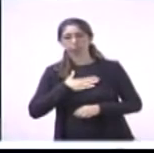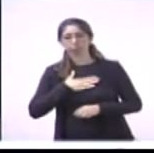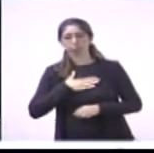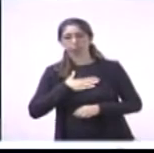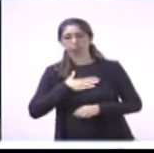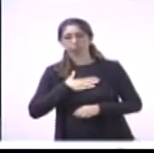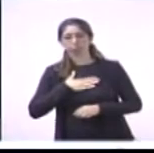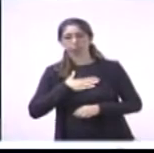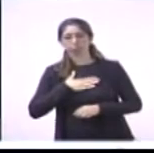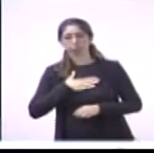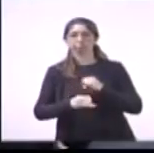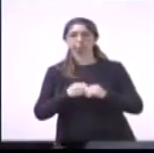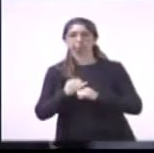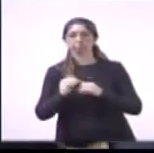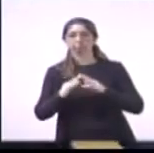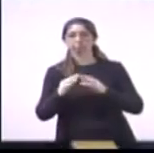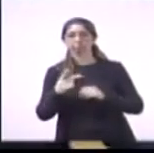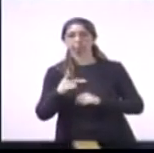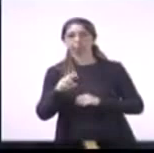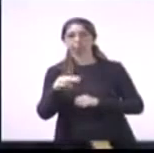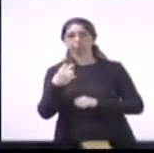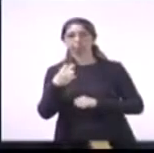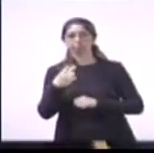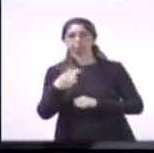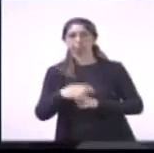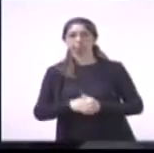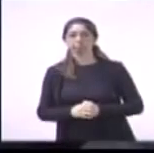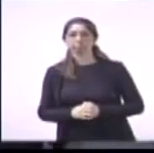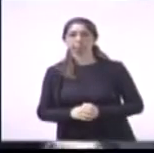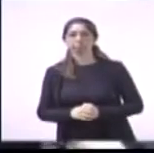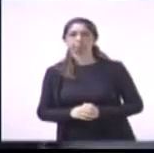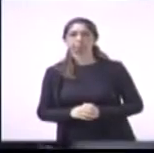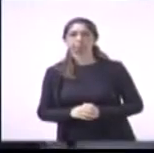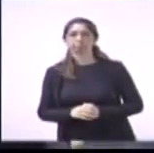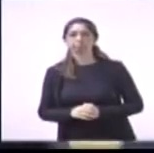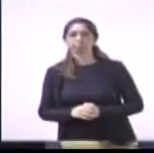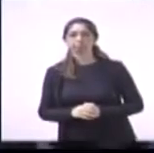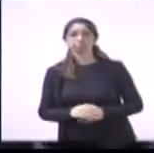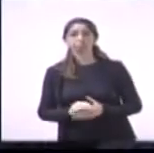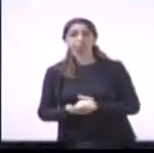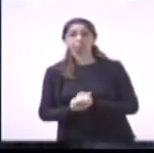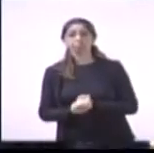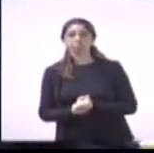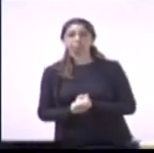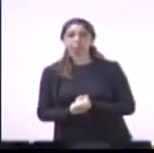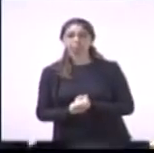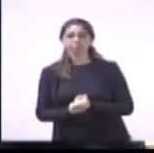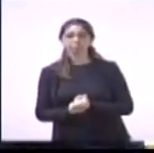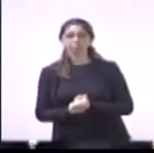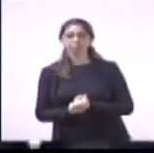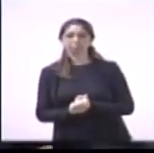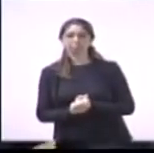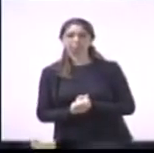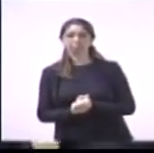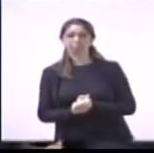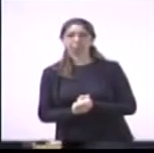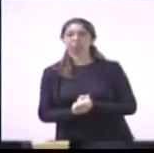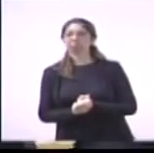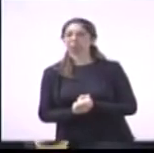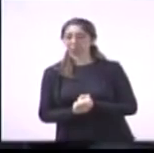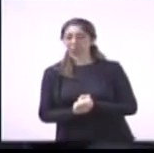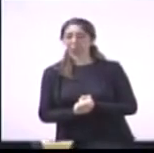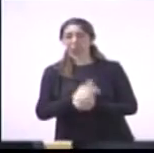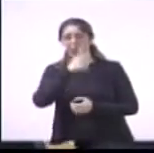público que nos acompanha pela internet, apenas ressaltar aqui, cumprimentar e